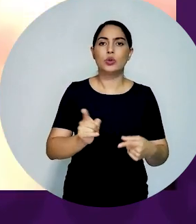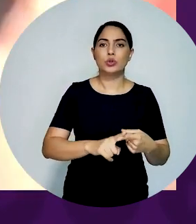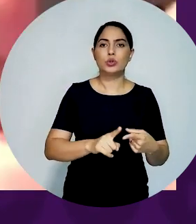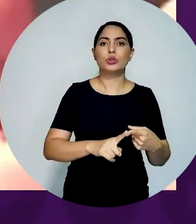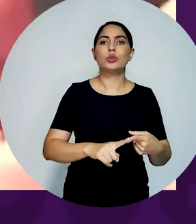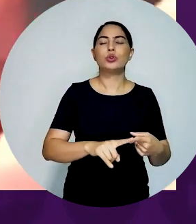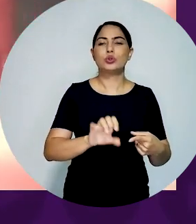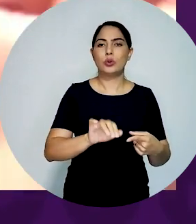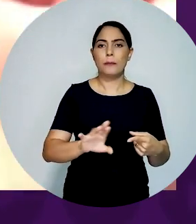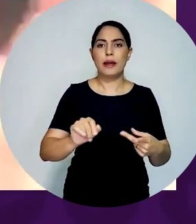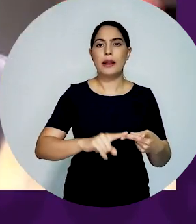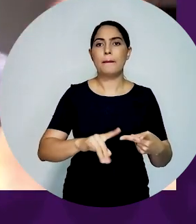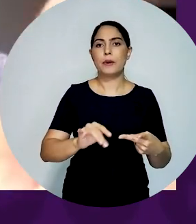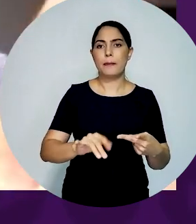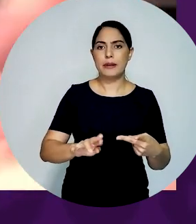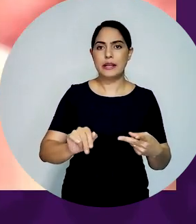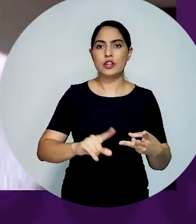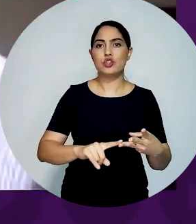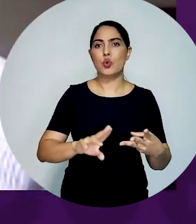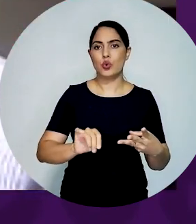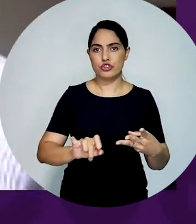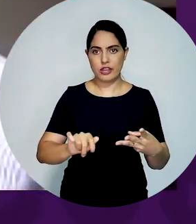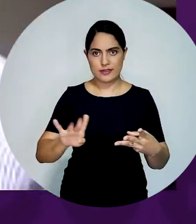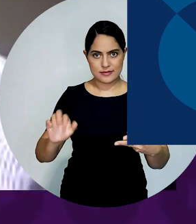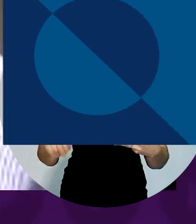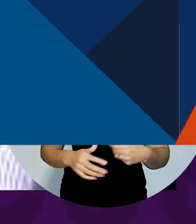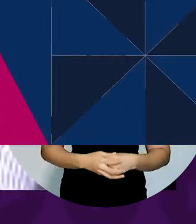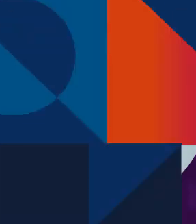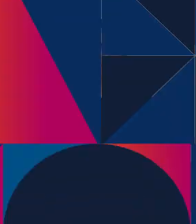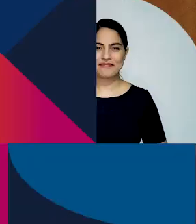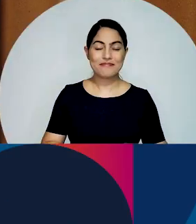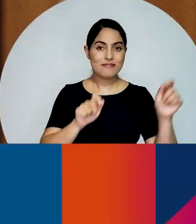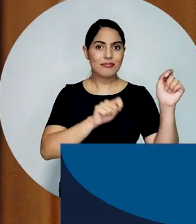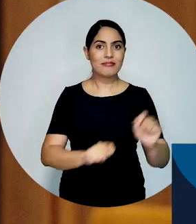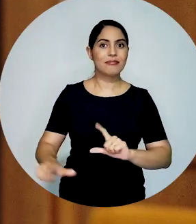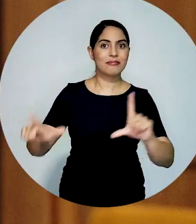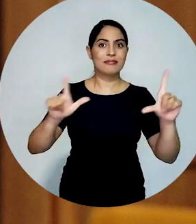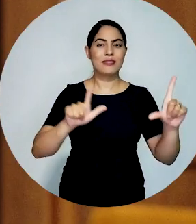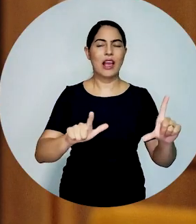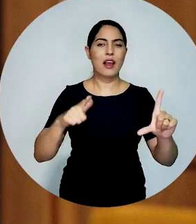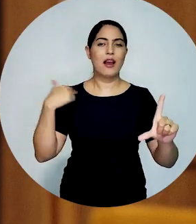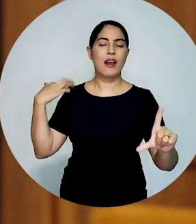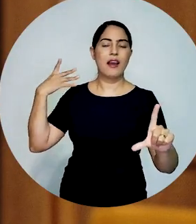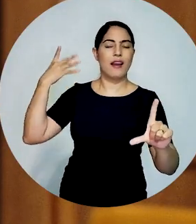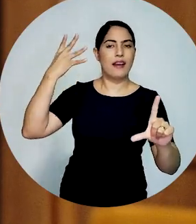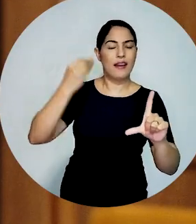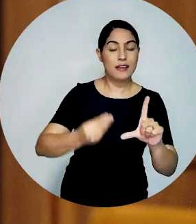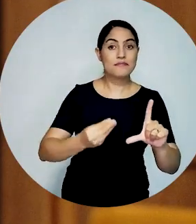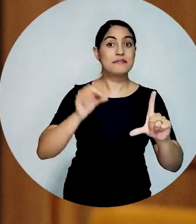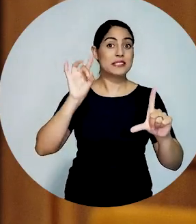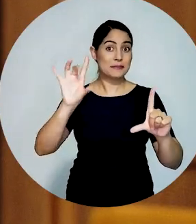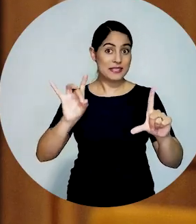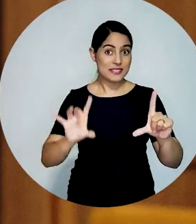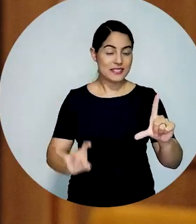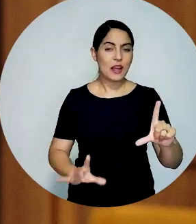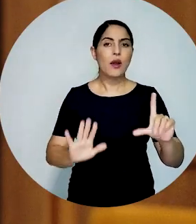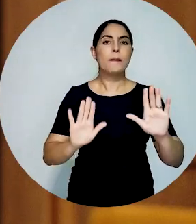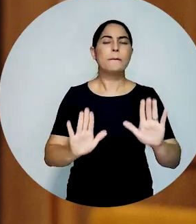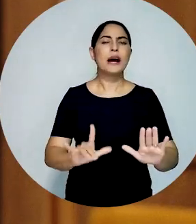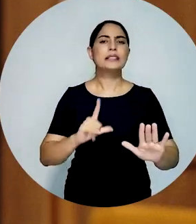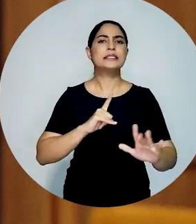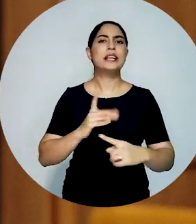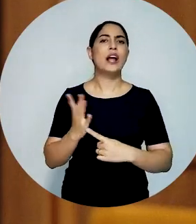seja, tutela sumária, probabilidade, urgência. Nesse programa especial de retrospectiva dos